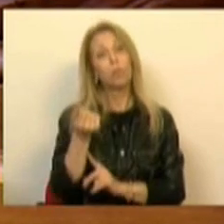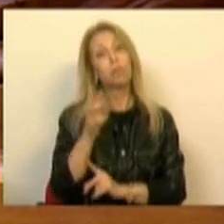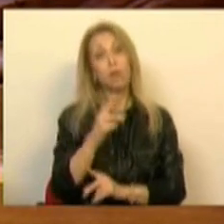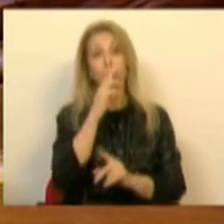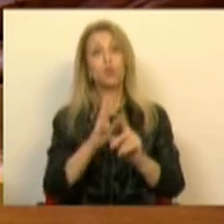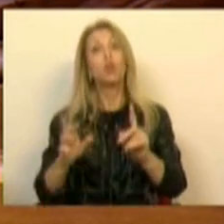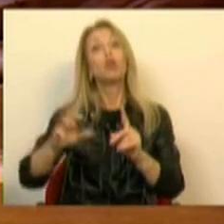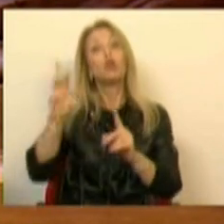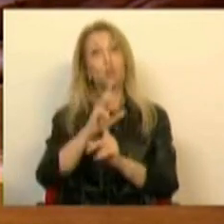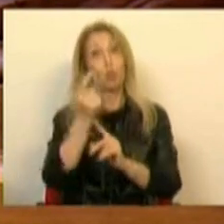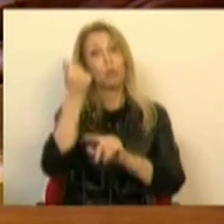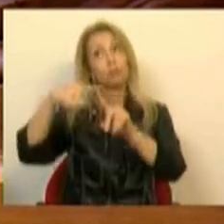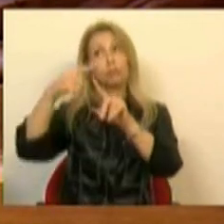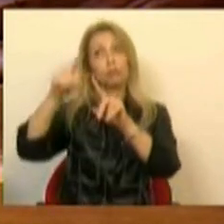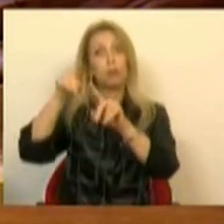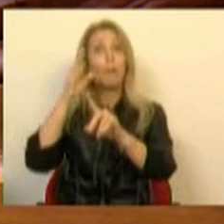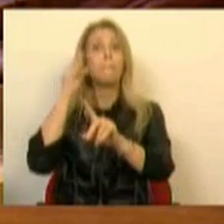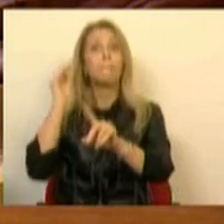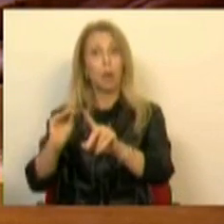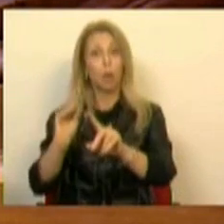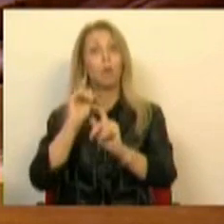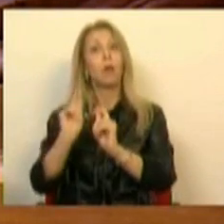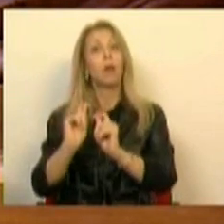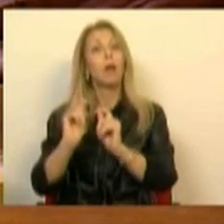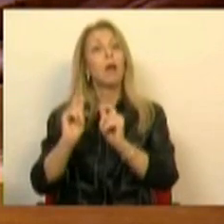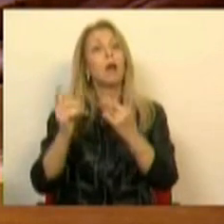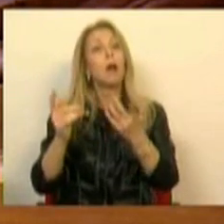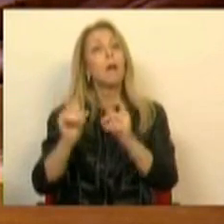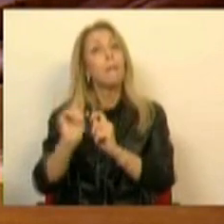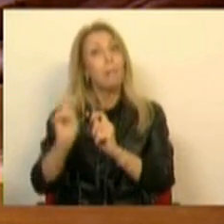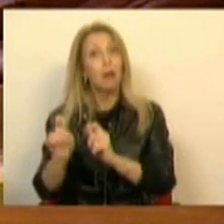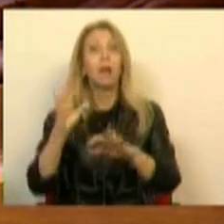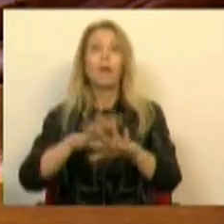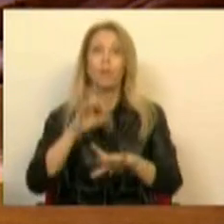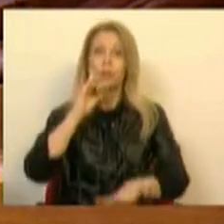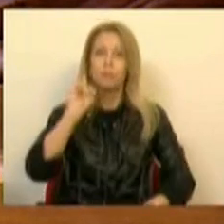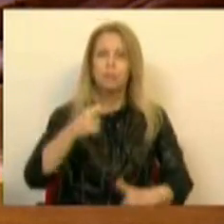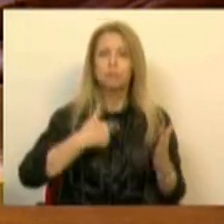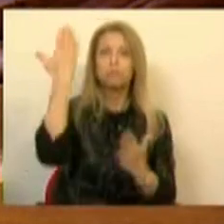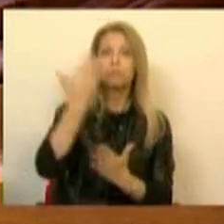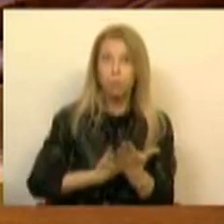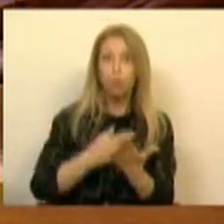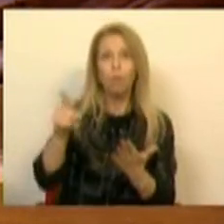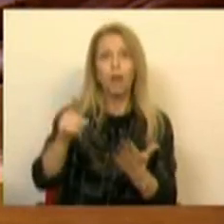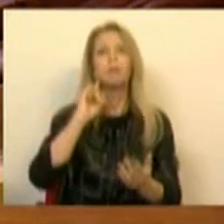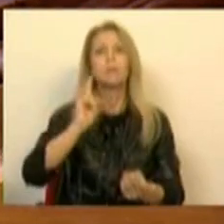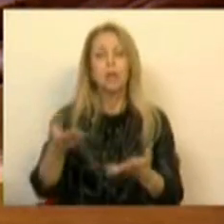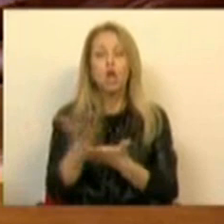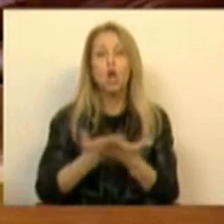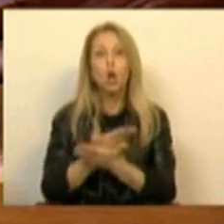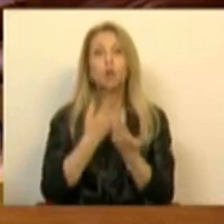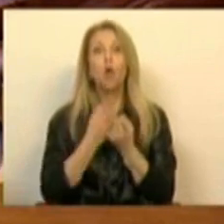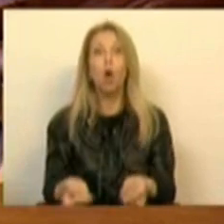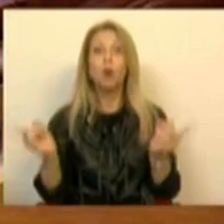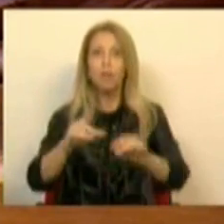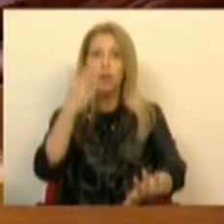e por isso aprovamos um diploma a obrigar os bancos a renegociar os créditos sempre que esteja em causa a capacidade das